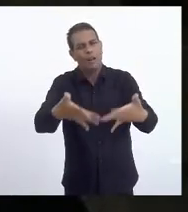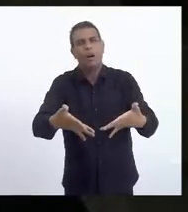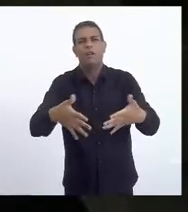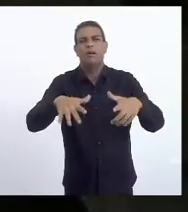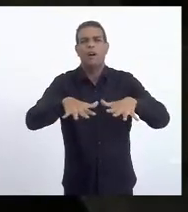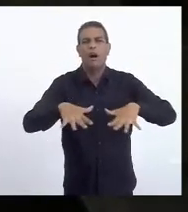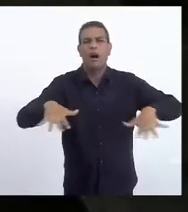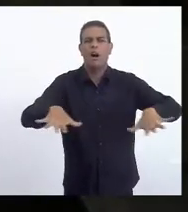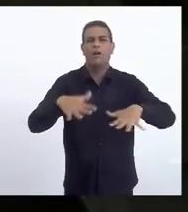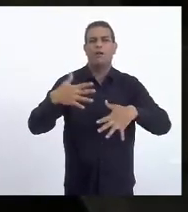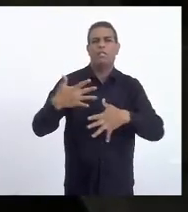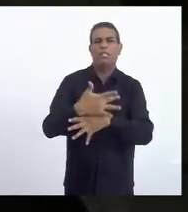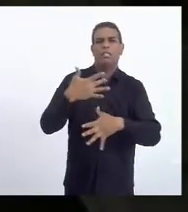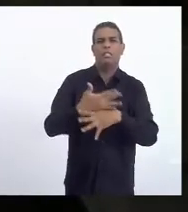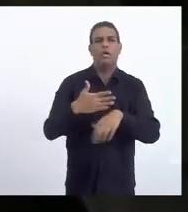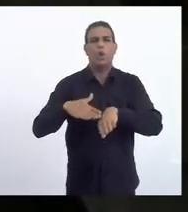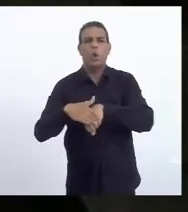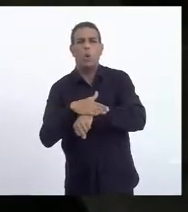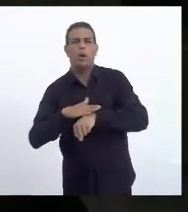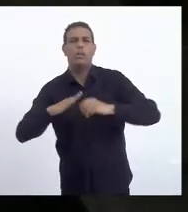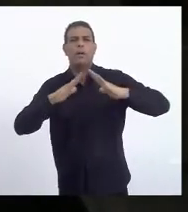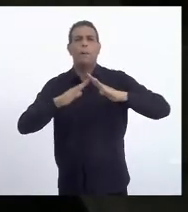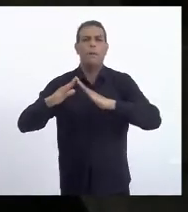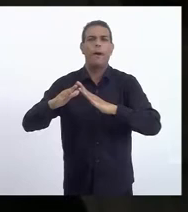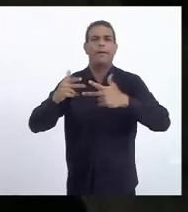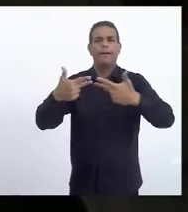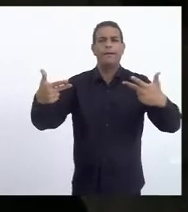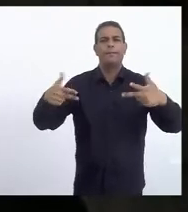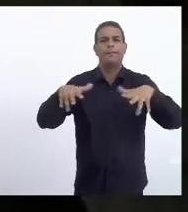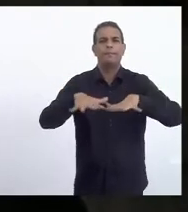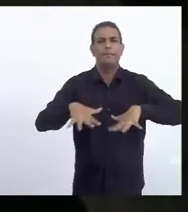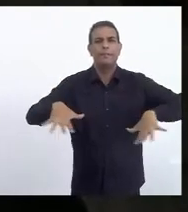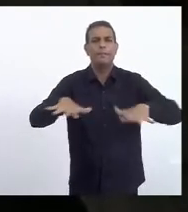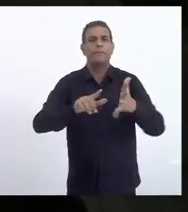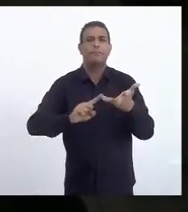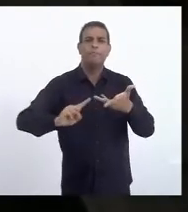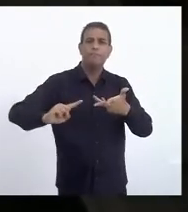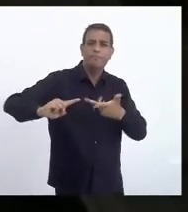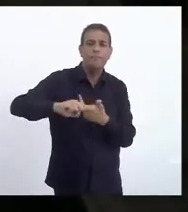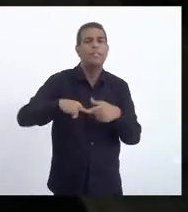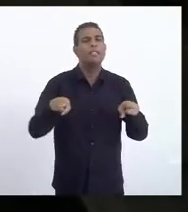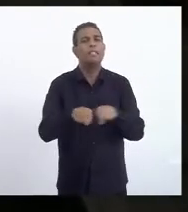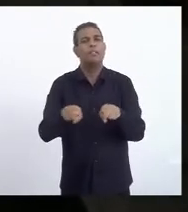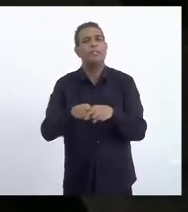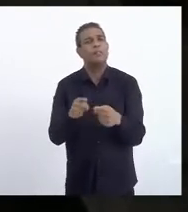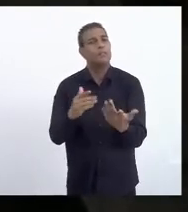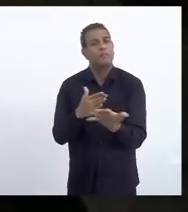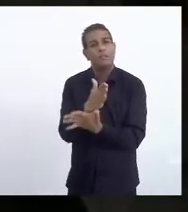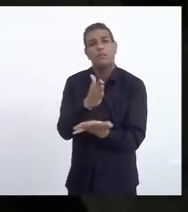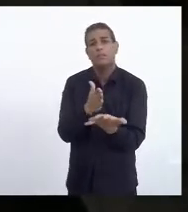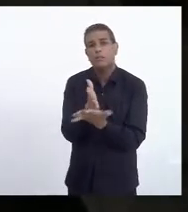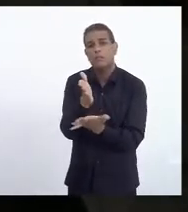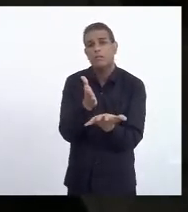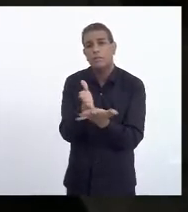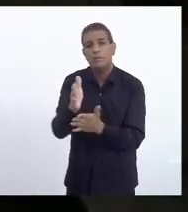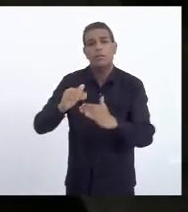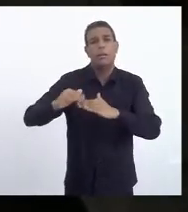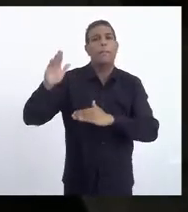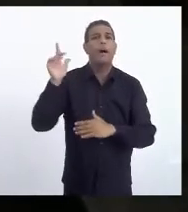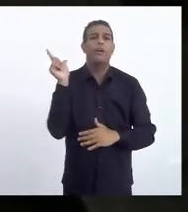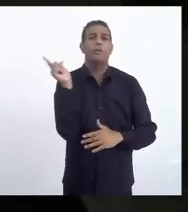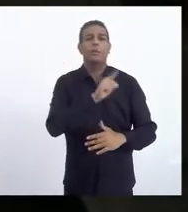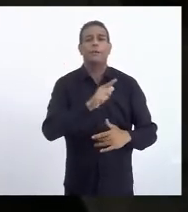é conversando com moradores visitando os bairros notadamente eu vou citar aqui os bairros que foram os